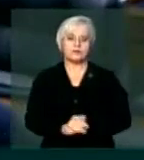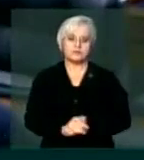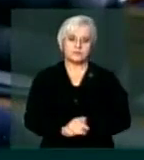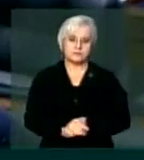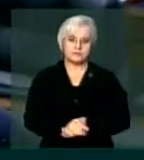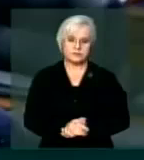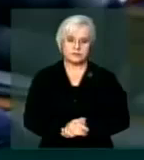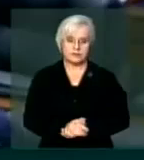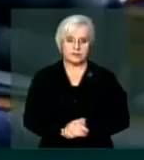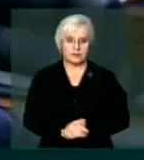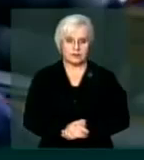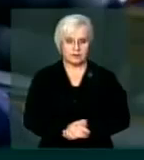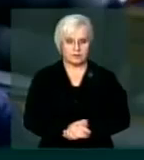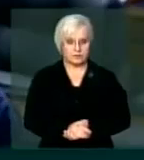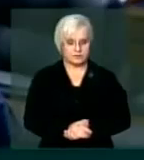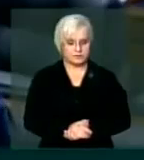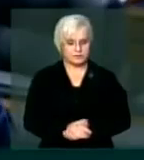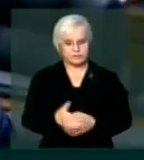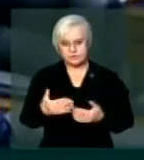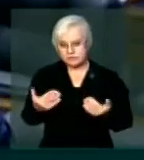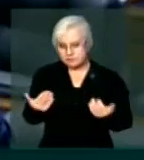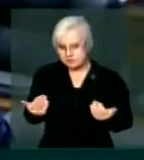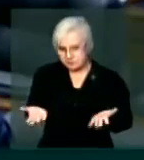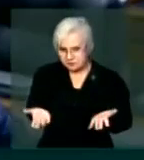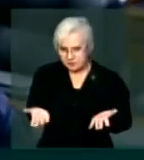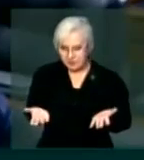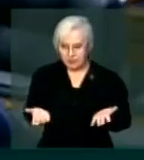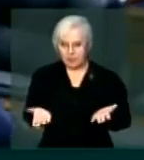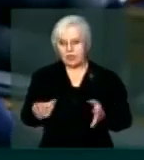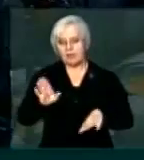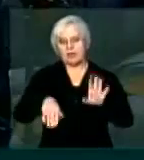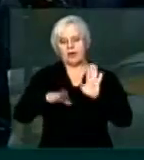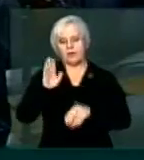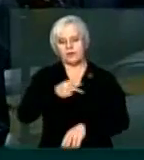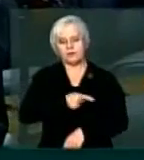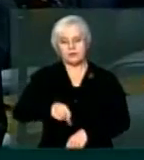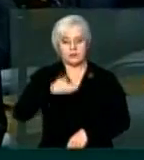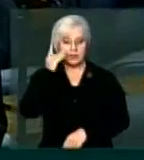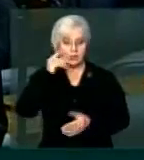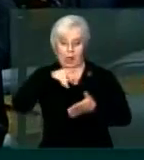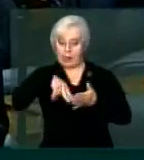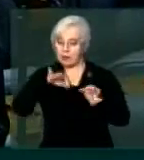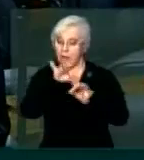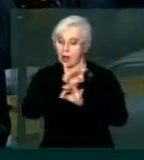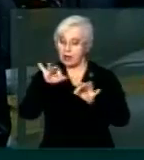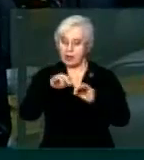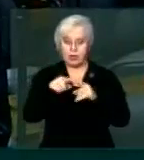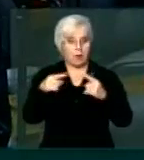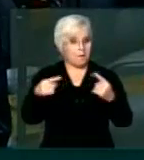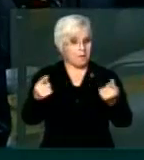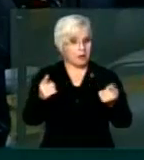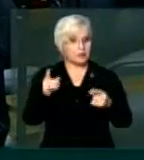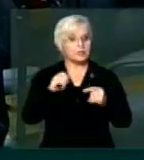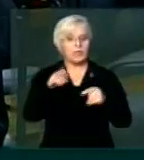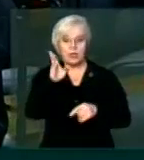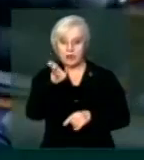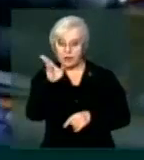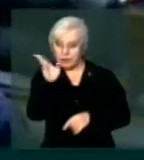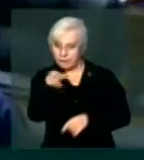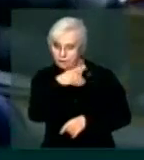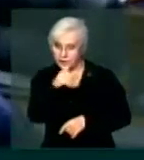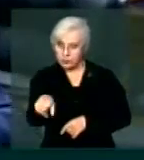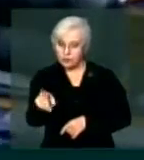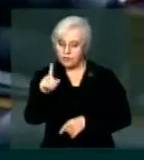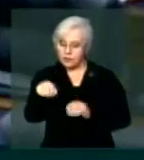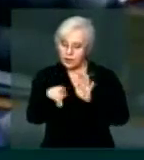que assinou. Provavelmente nem leu. Espero que saiba que tenha vetado. Mas quem vetou foi ela.